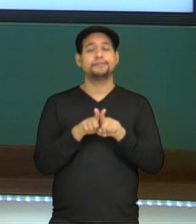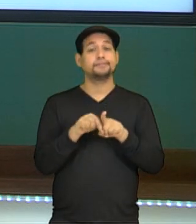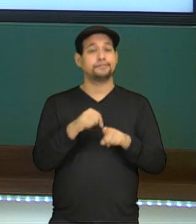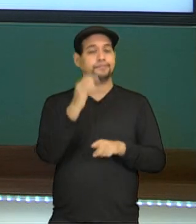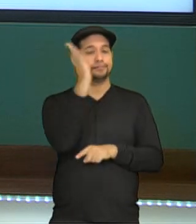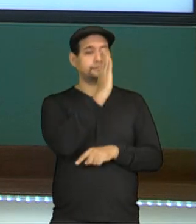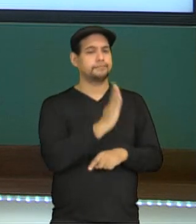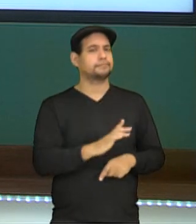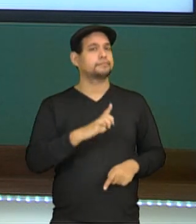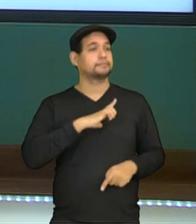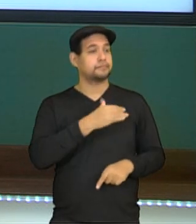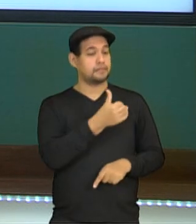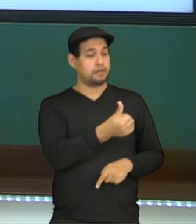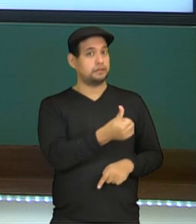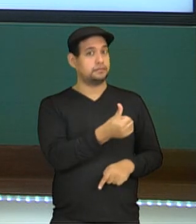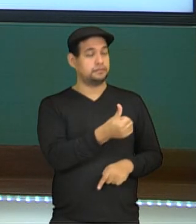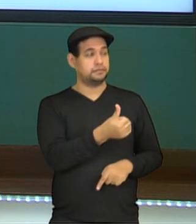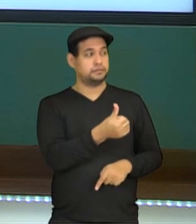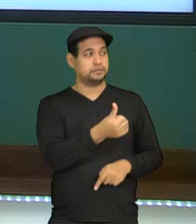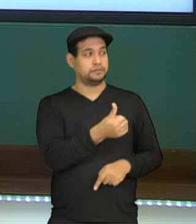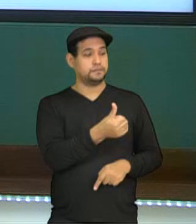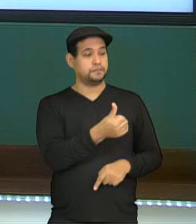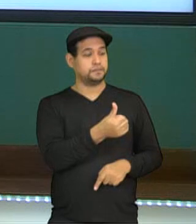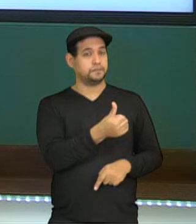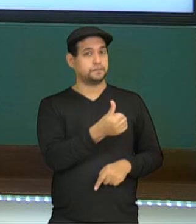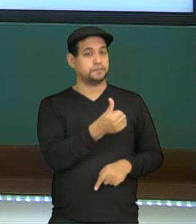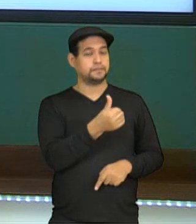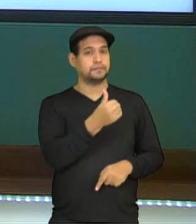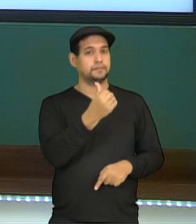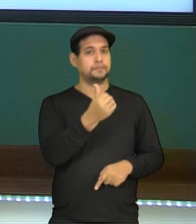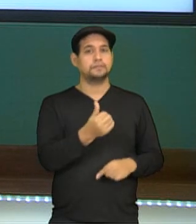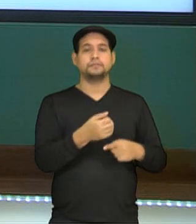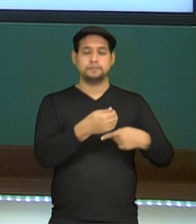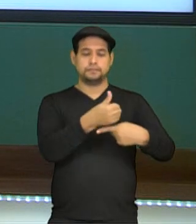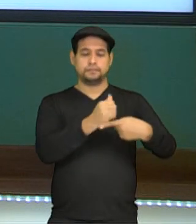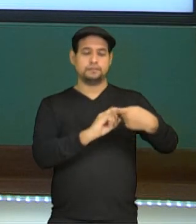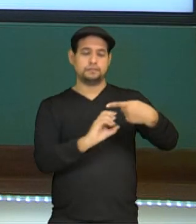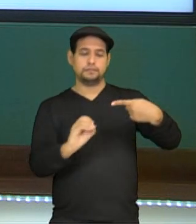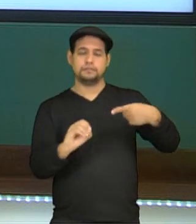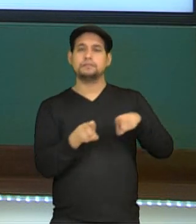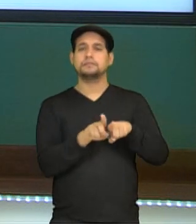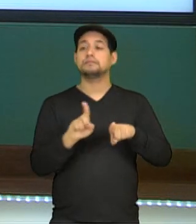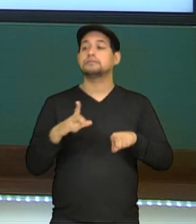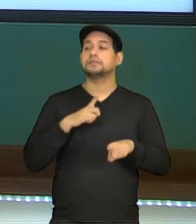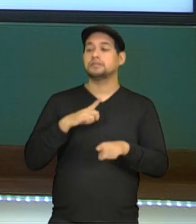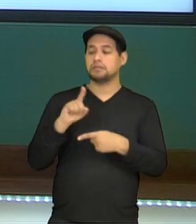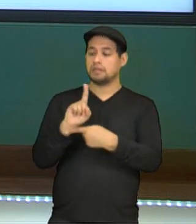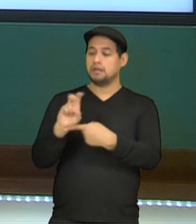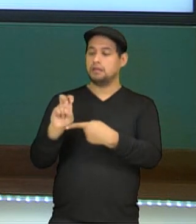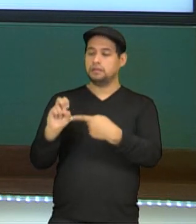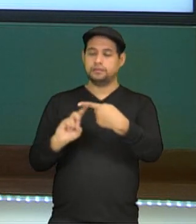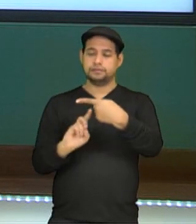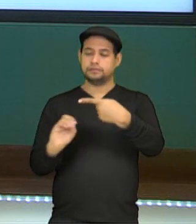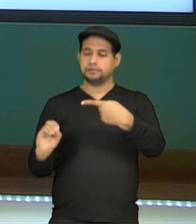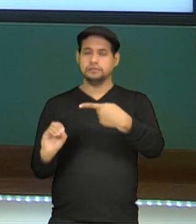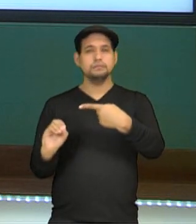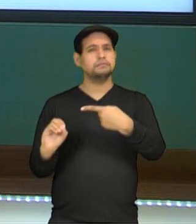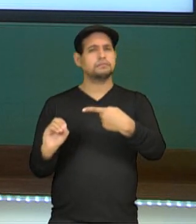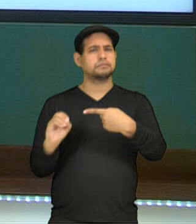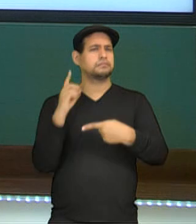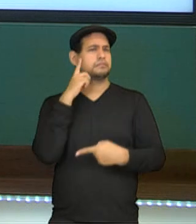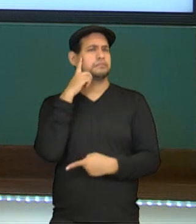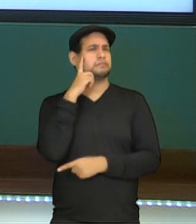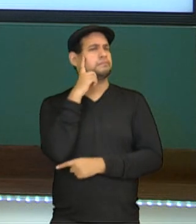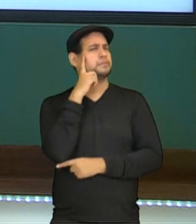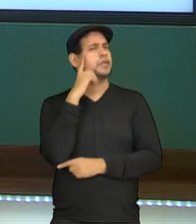Brasil, nós temos 6, né? 6 sobre 100. E aqui nós temos 15 sobre 100.